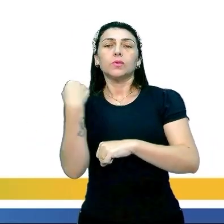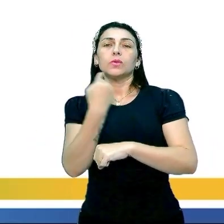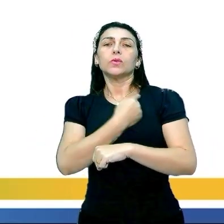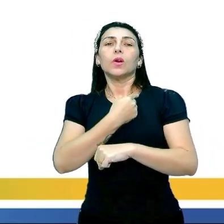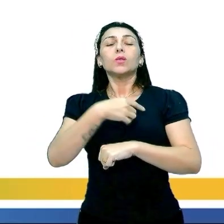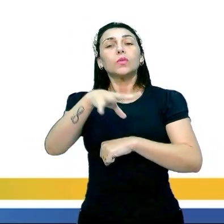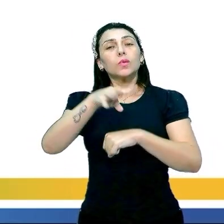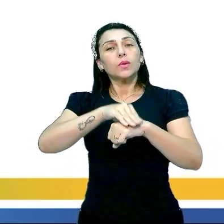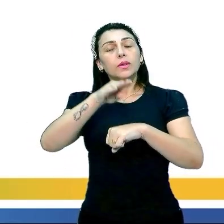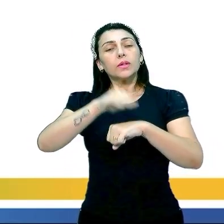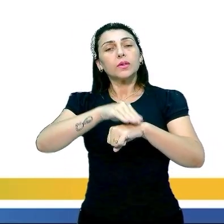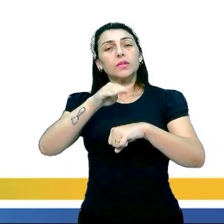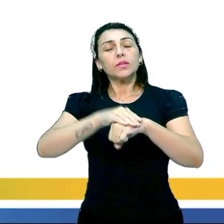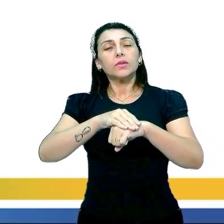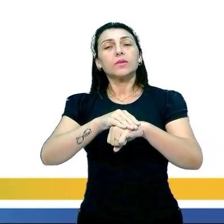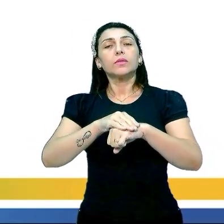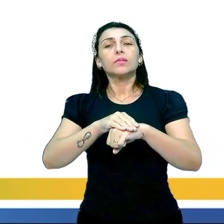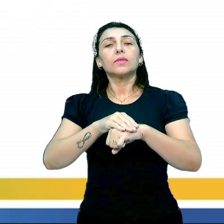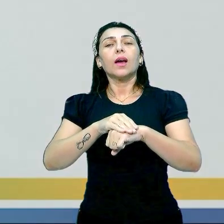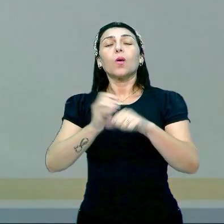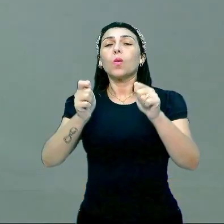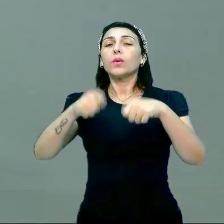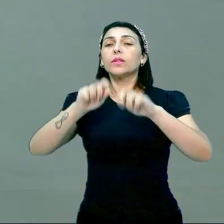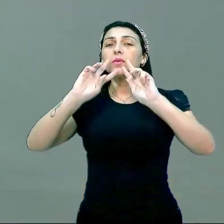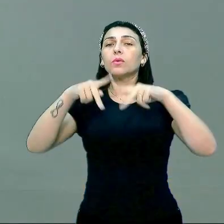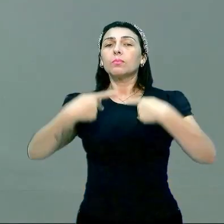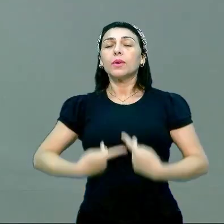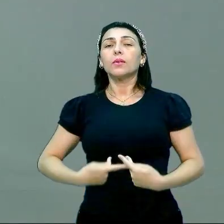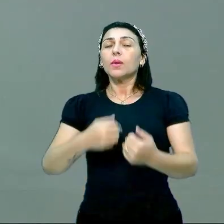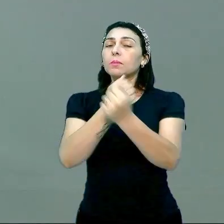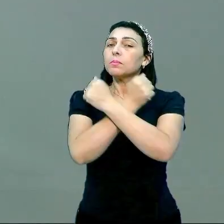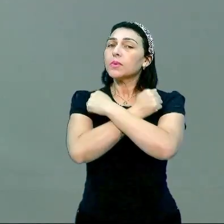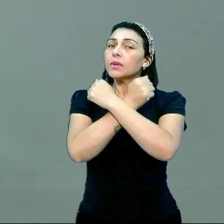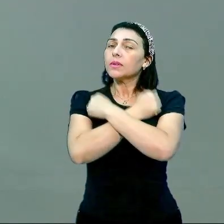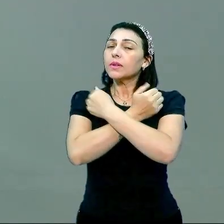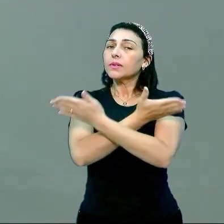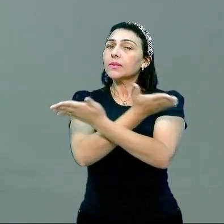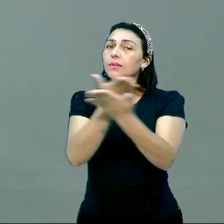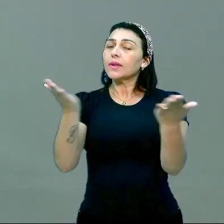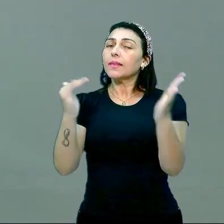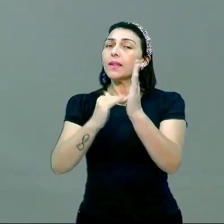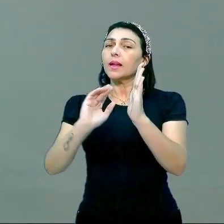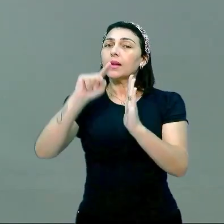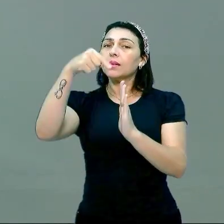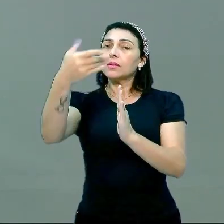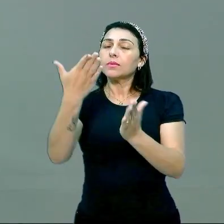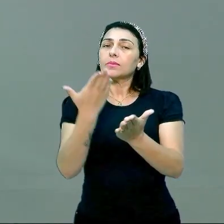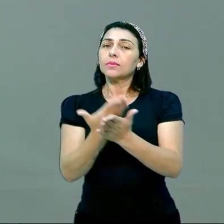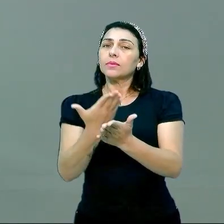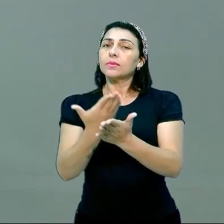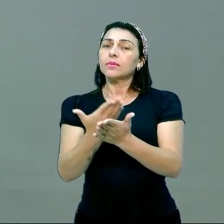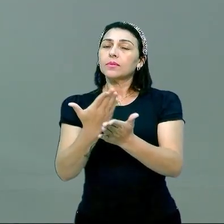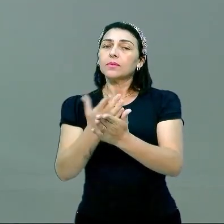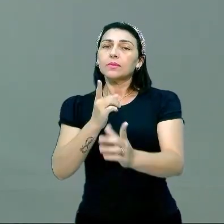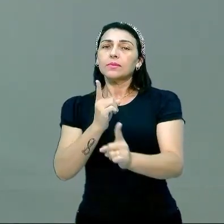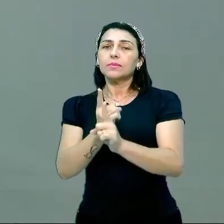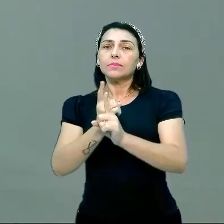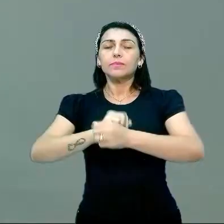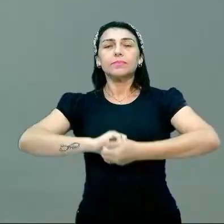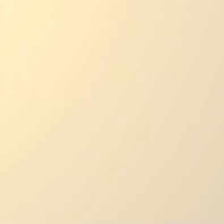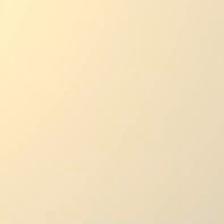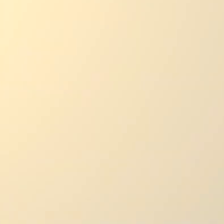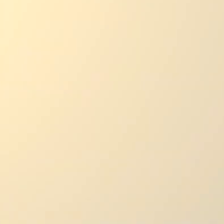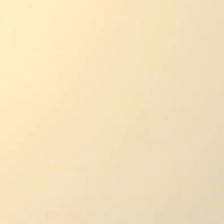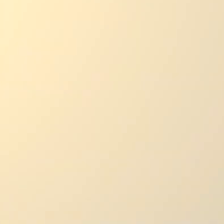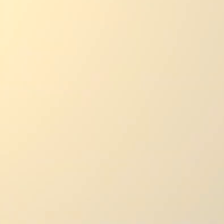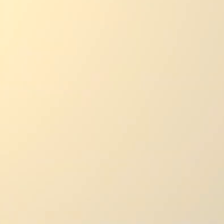nosso conhecimento a respeito da condição humana. Um abraço a todos e até o próximo encontro.